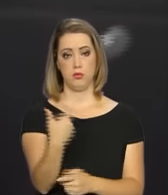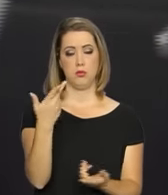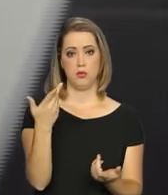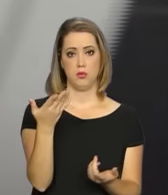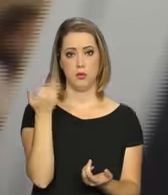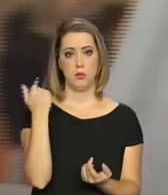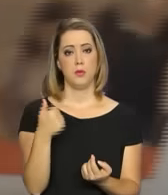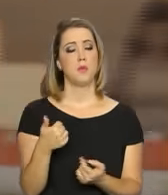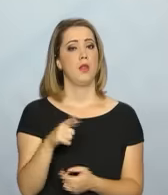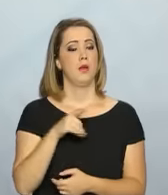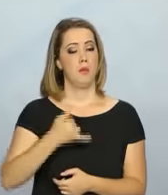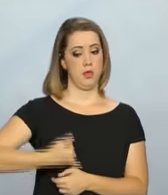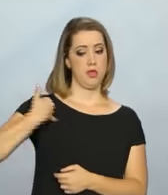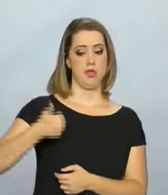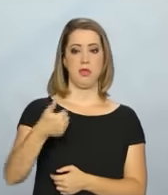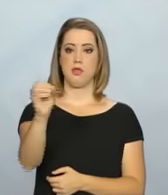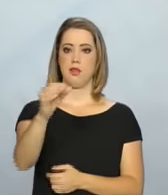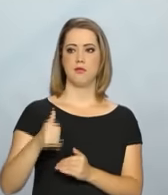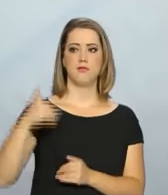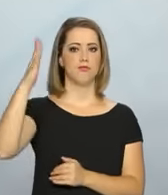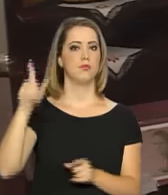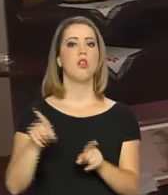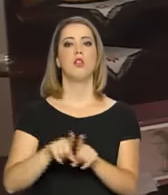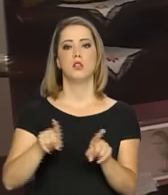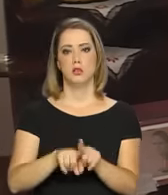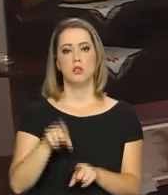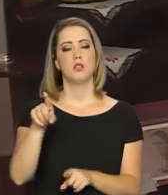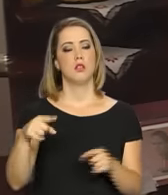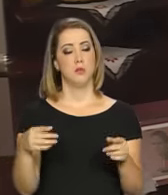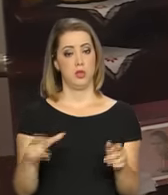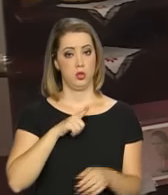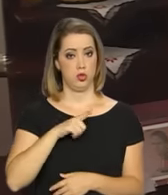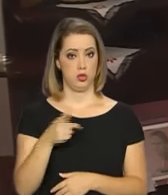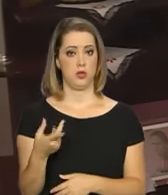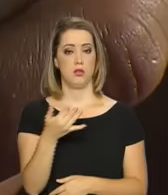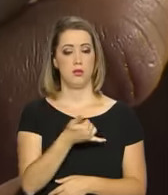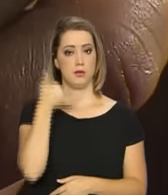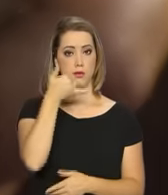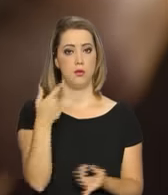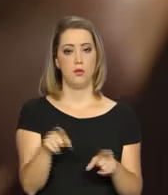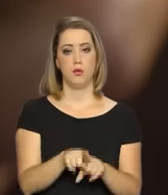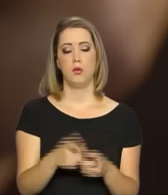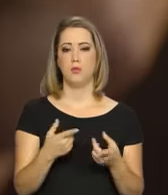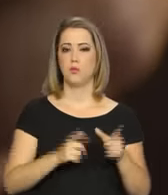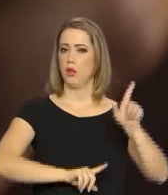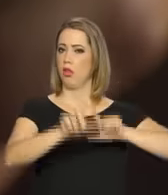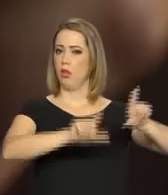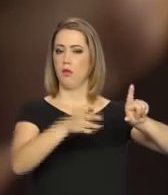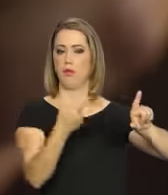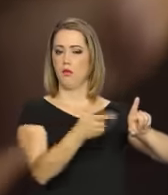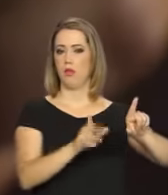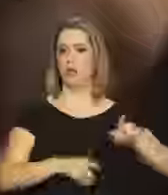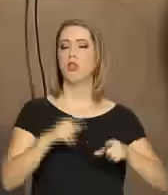pessoas com 10 anos ou mais tinham um aparelho já o acesso à televisão segue em alta no ano passado os equipamentos